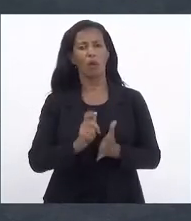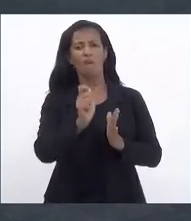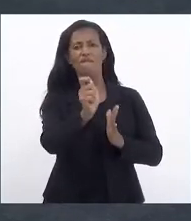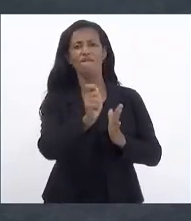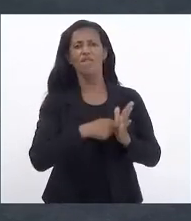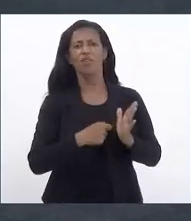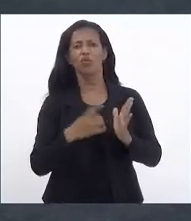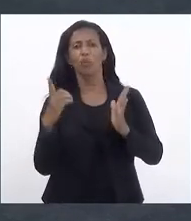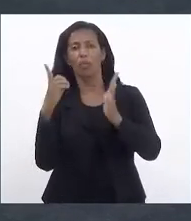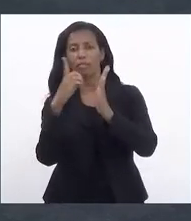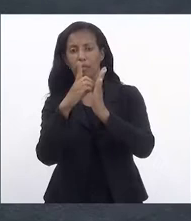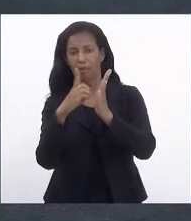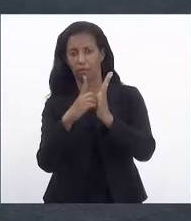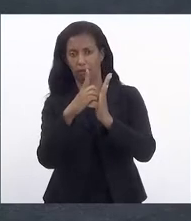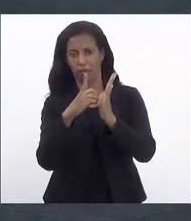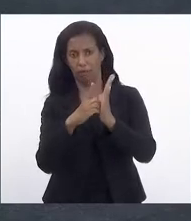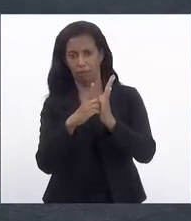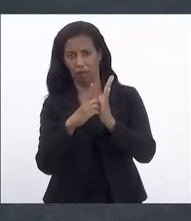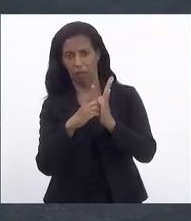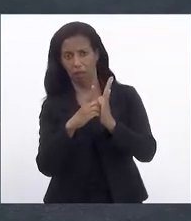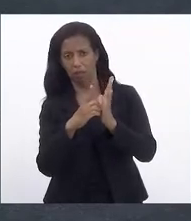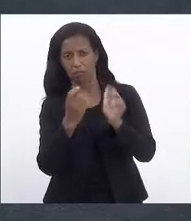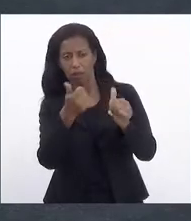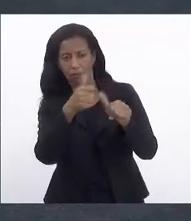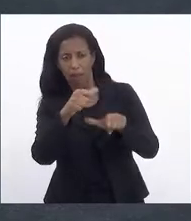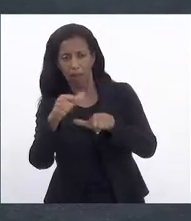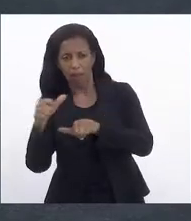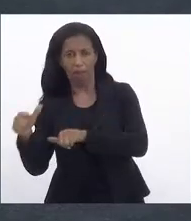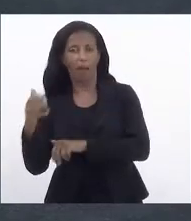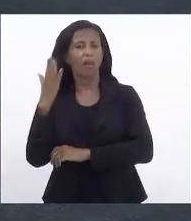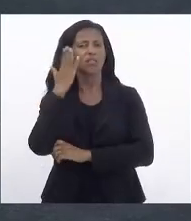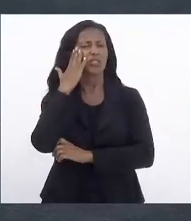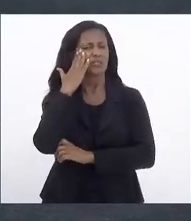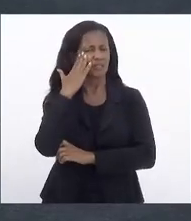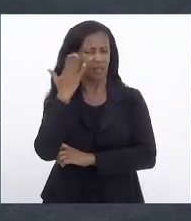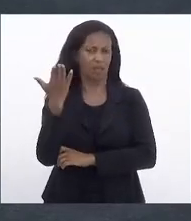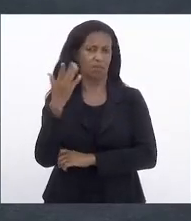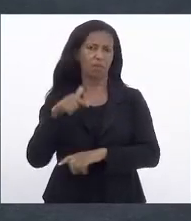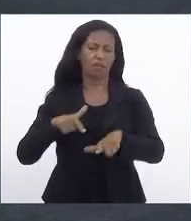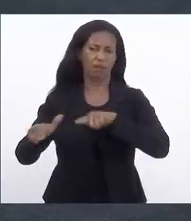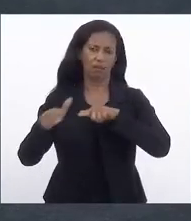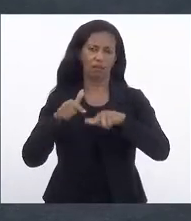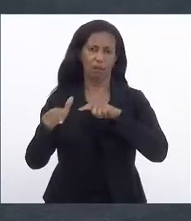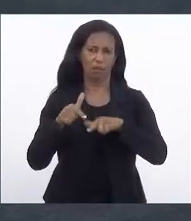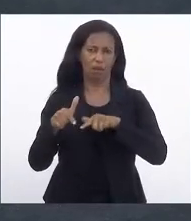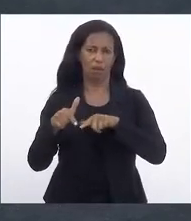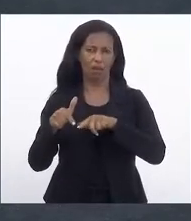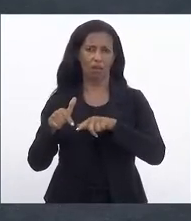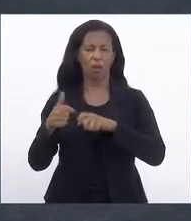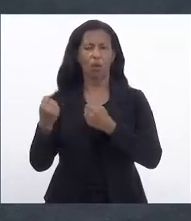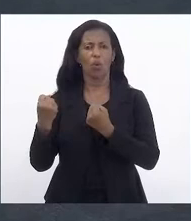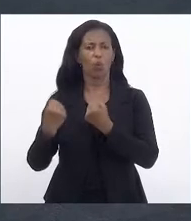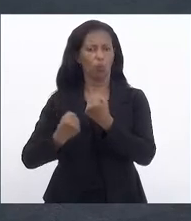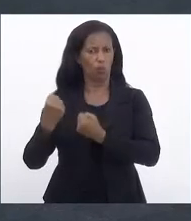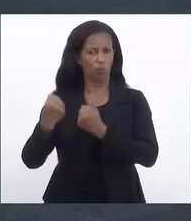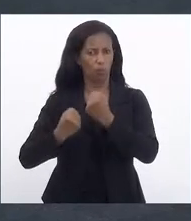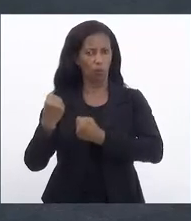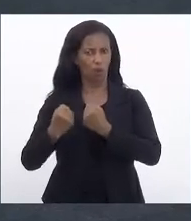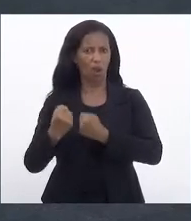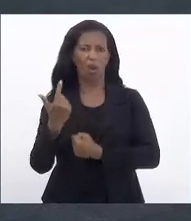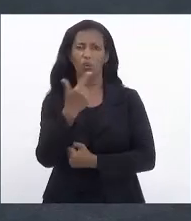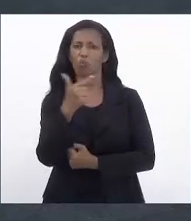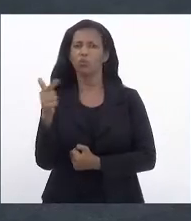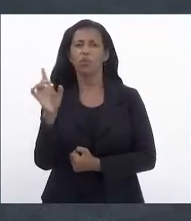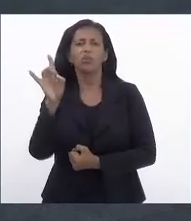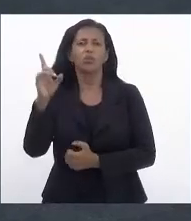a gente sabe que quem trabalha com transporte eles não tem somente o Detran para poder prestar